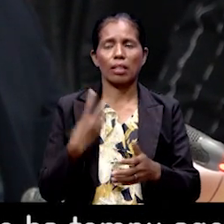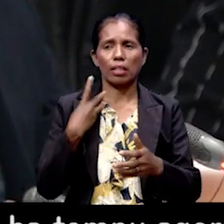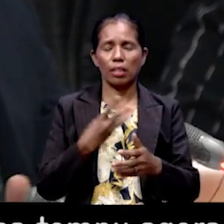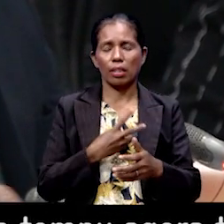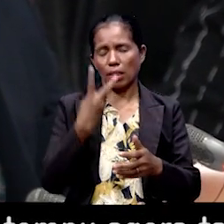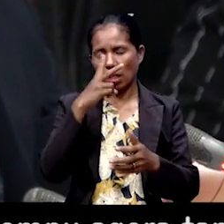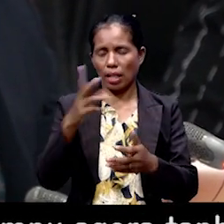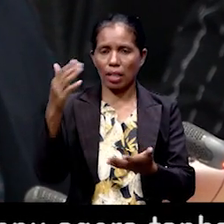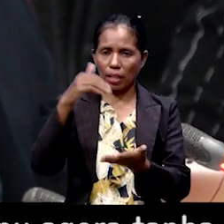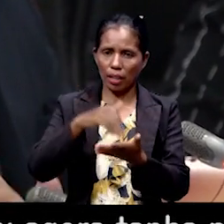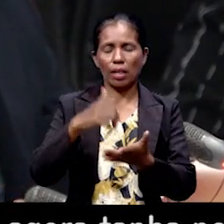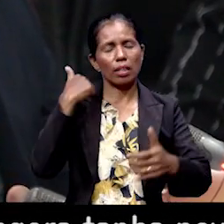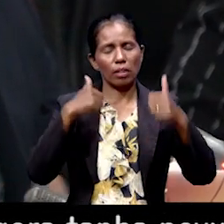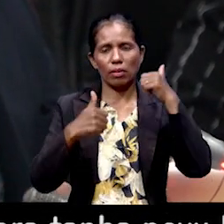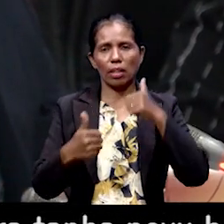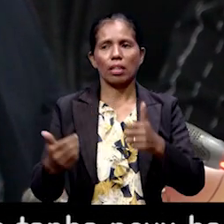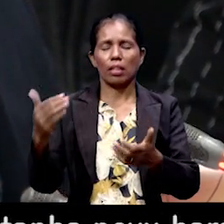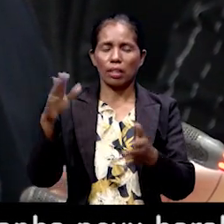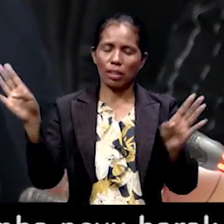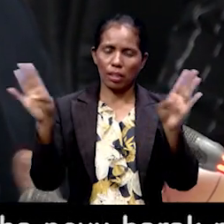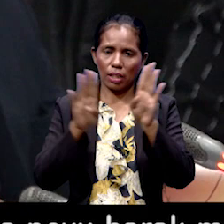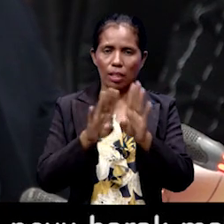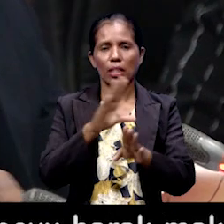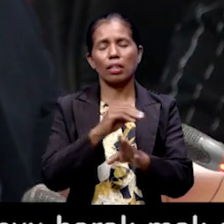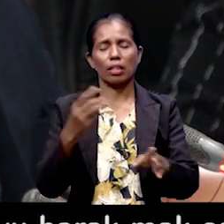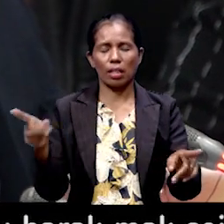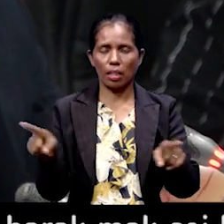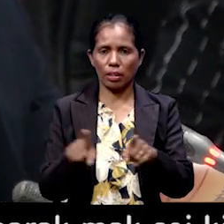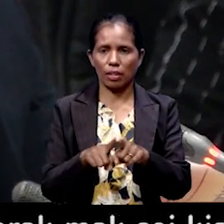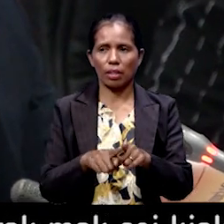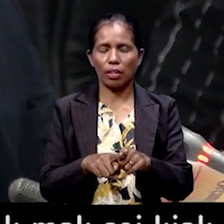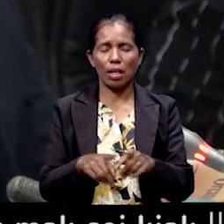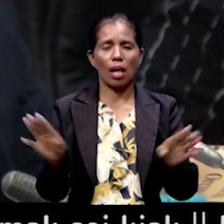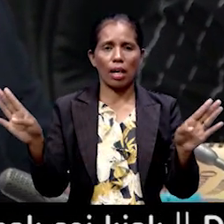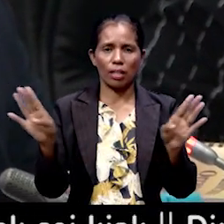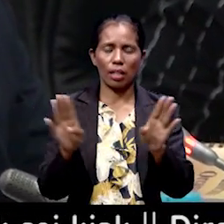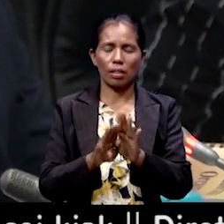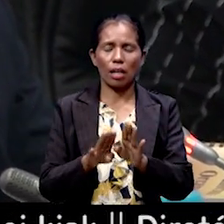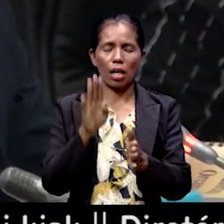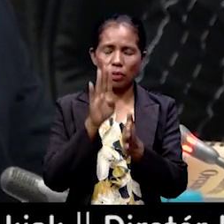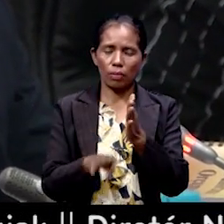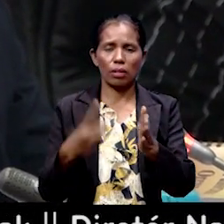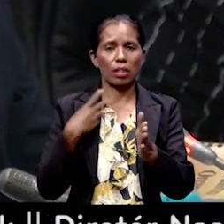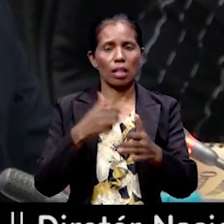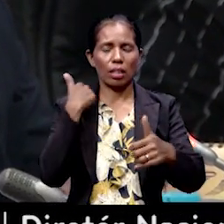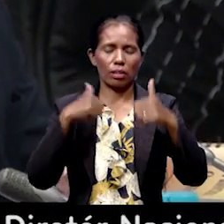fila fala, e tinha atividades, taca e etc. Portanto, ainda temos limita e restrita e tinha